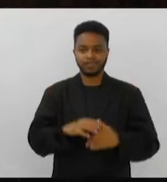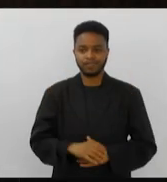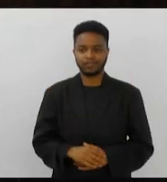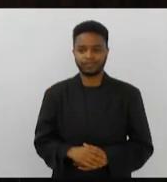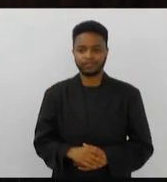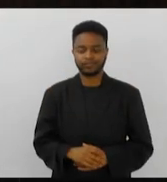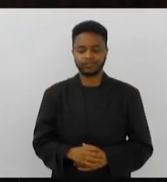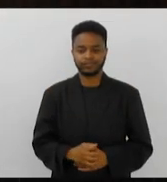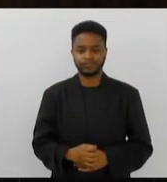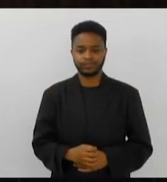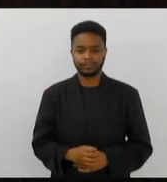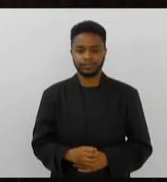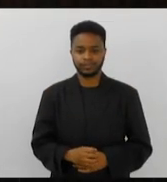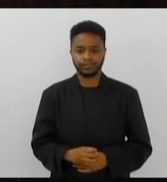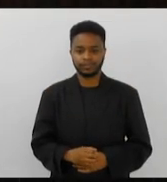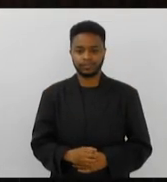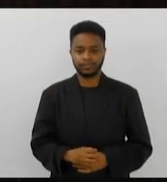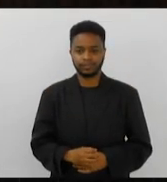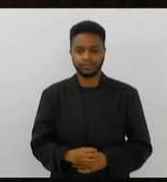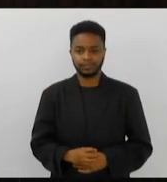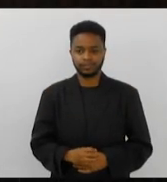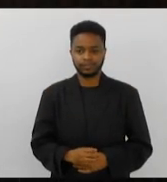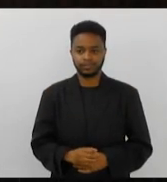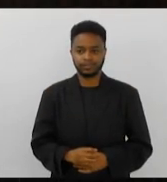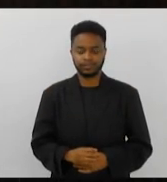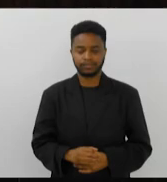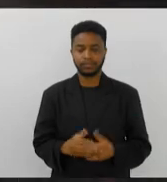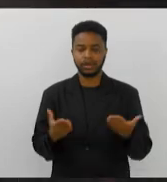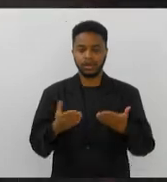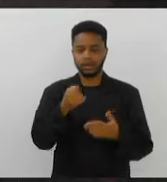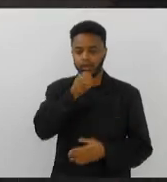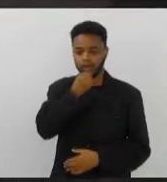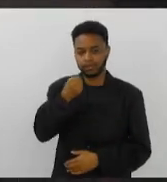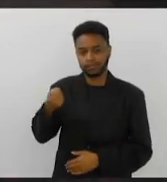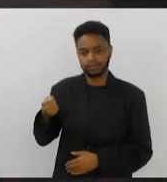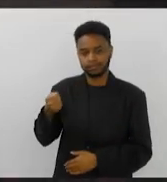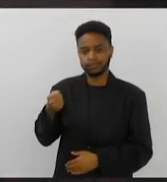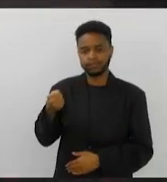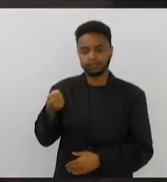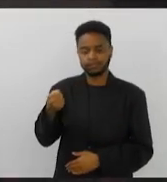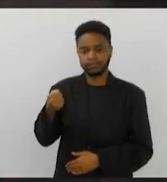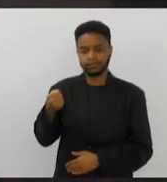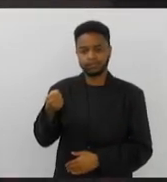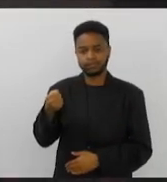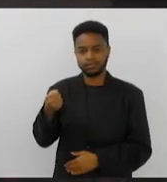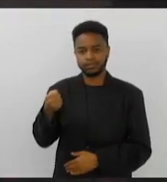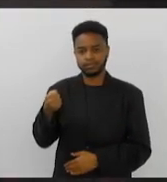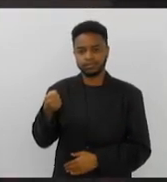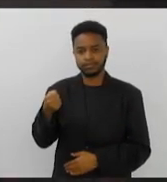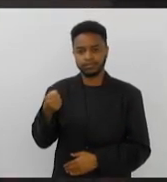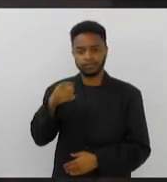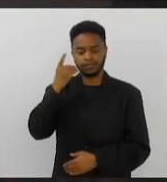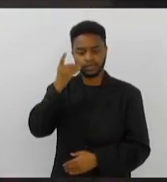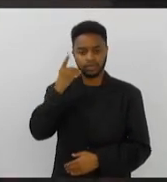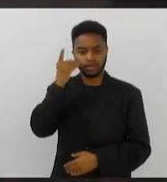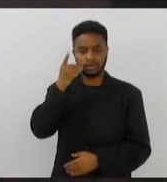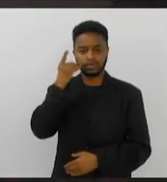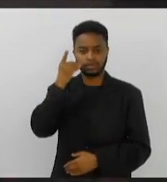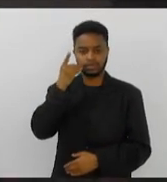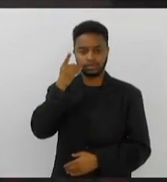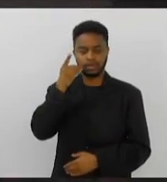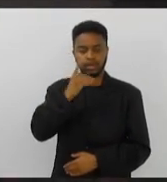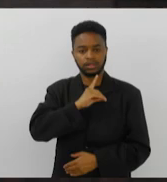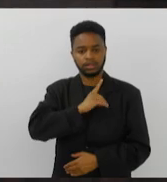coração gostaria de passar a palavra também para o Nobre Deputado